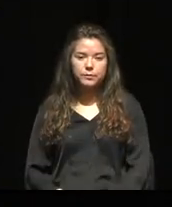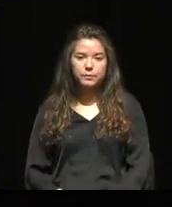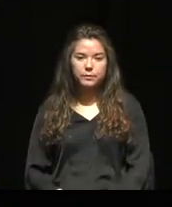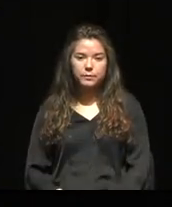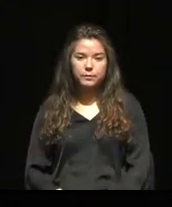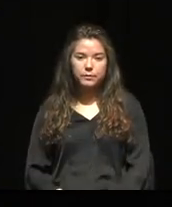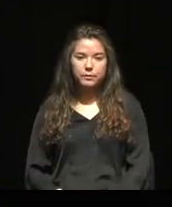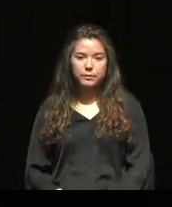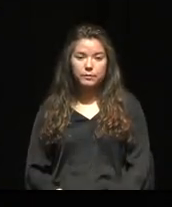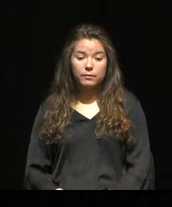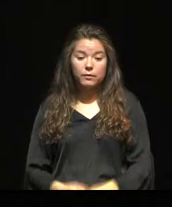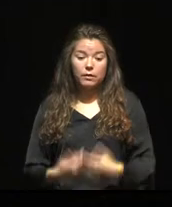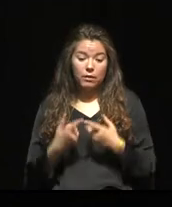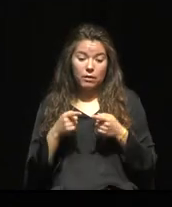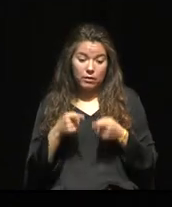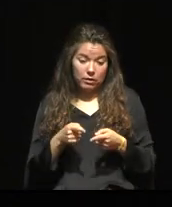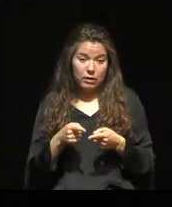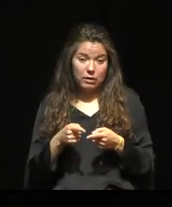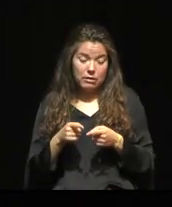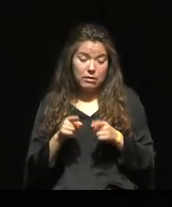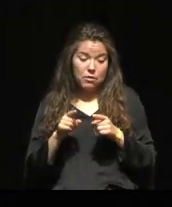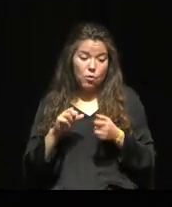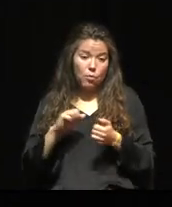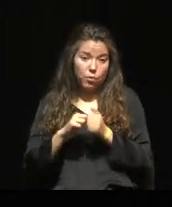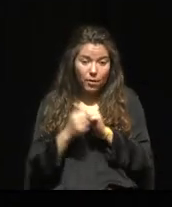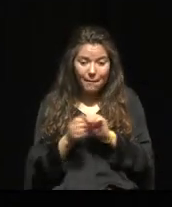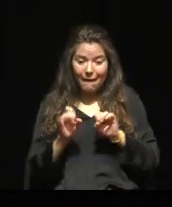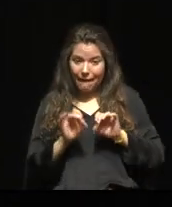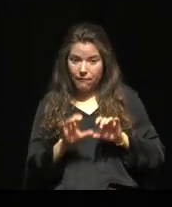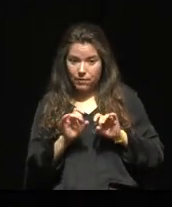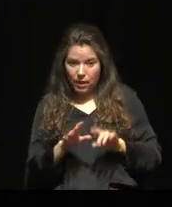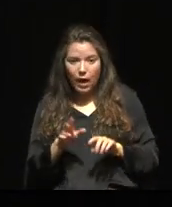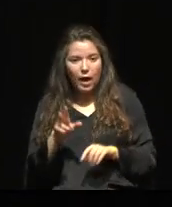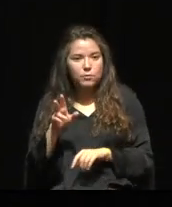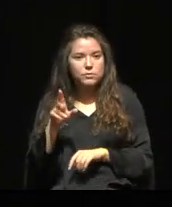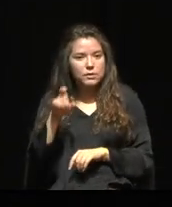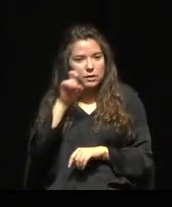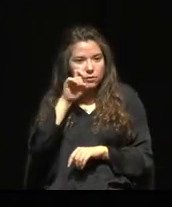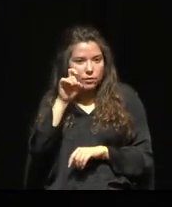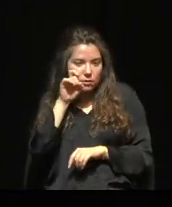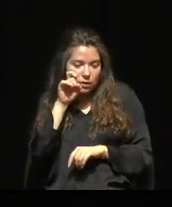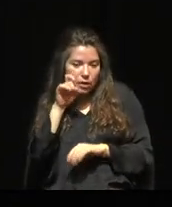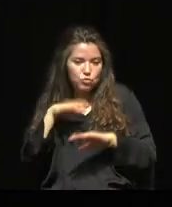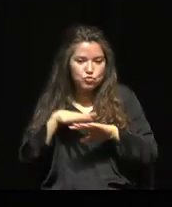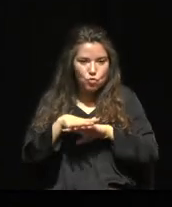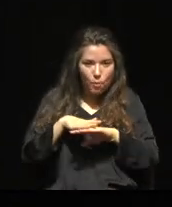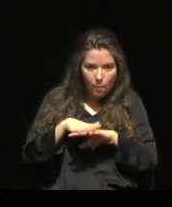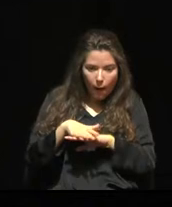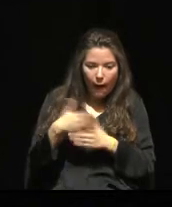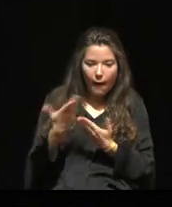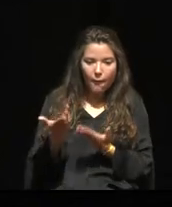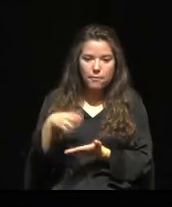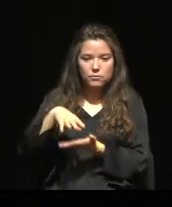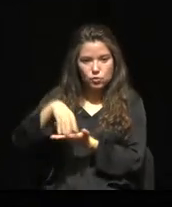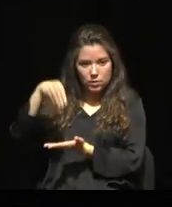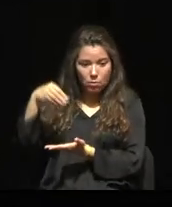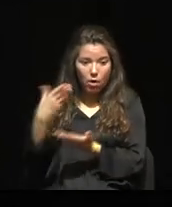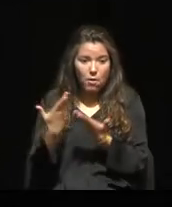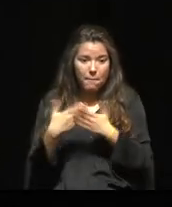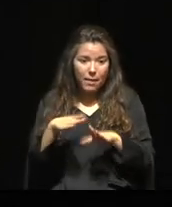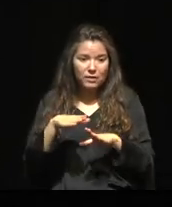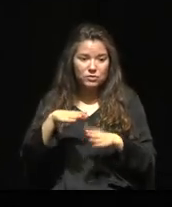Lisboa evitou-se um prejuízo grave defendeu-se o bairro e o património mas ficou abandonado o prédio demolido à